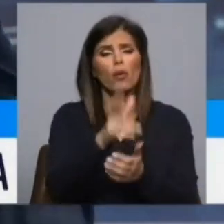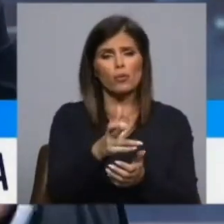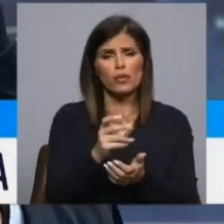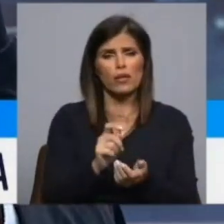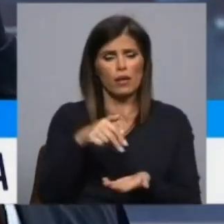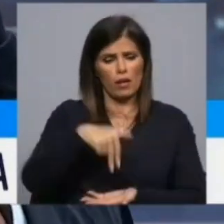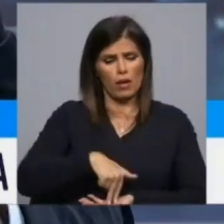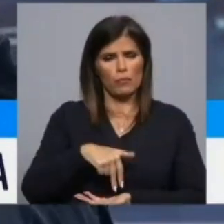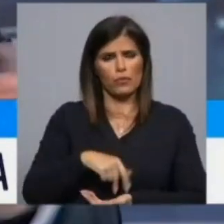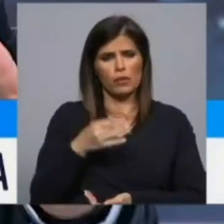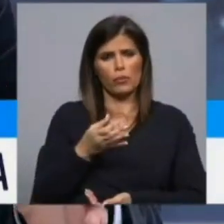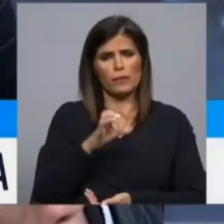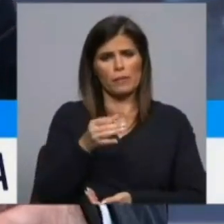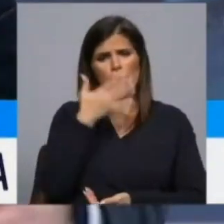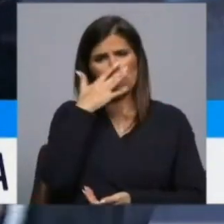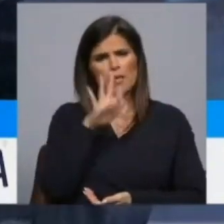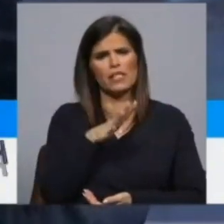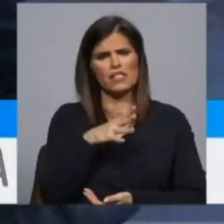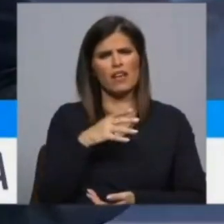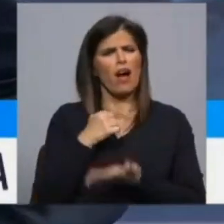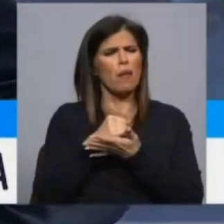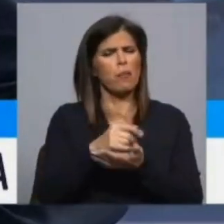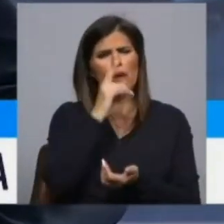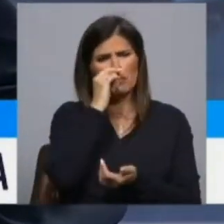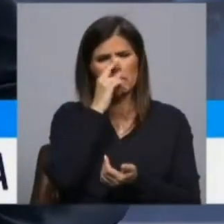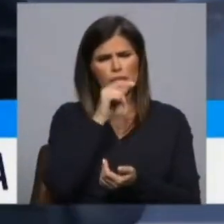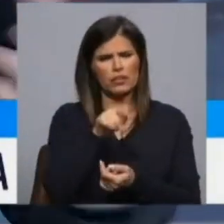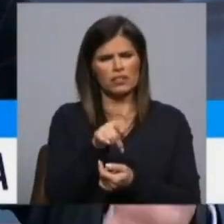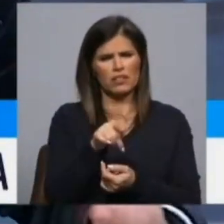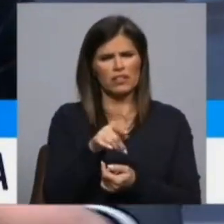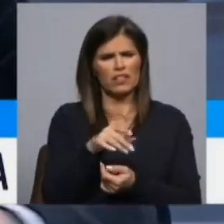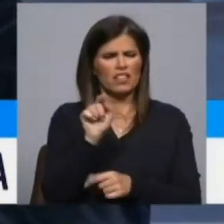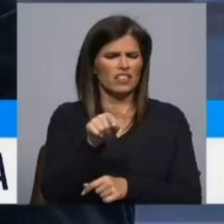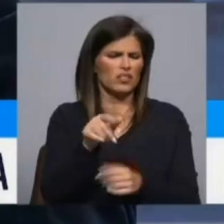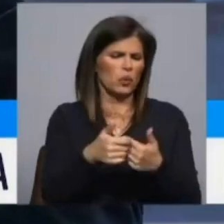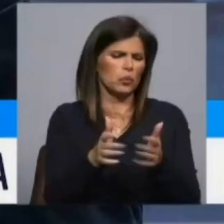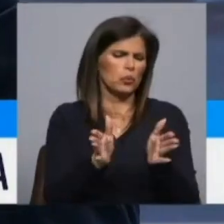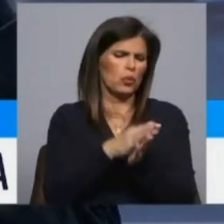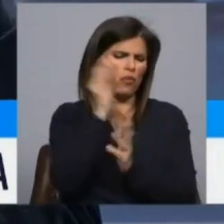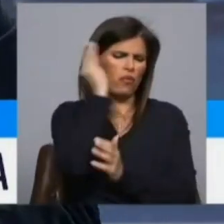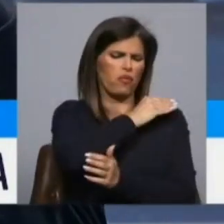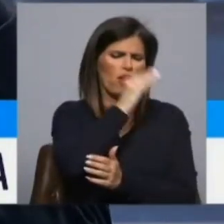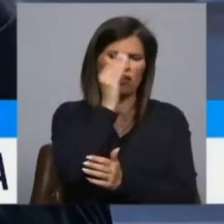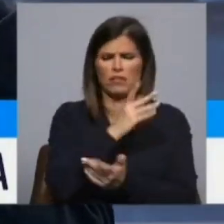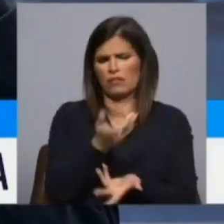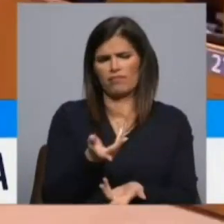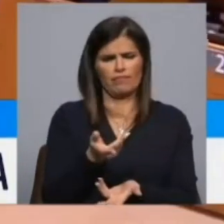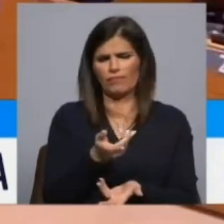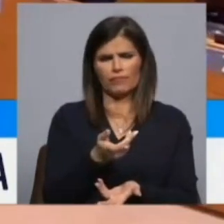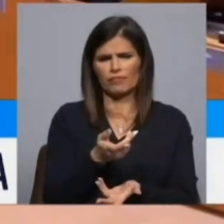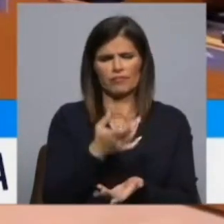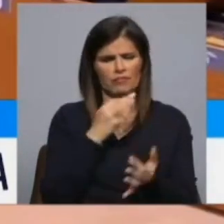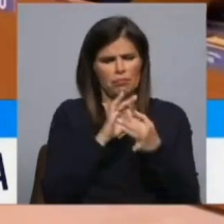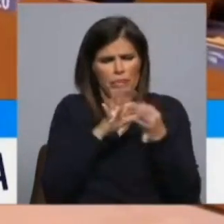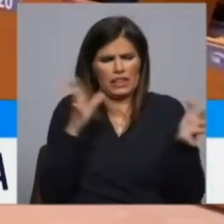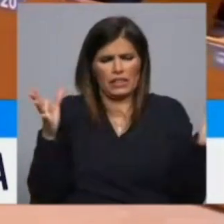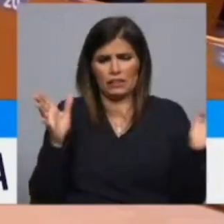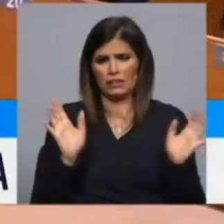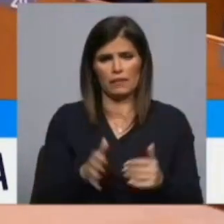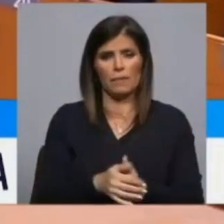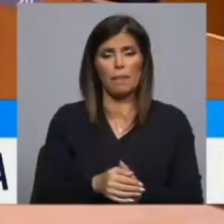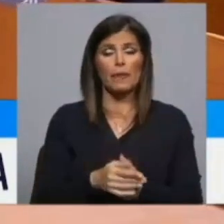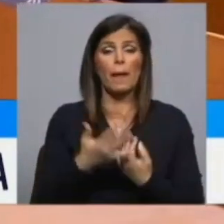sua profissão do PCP com uma posição de apoio a água e por último quando eu me senti uma pessoa a cidade de Maputo é uma coisa é uma avaliação completa